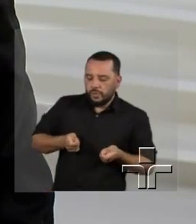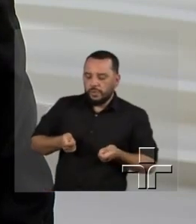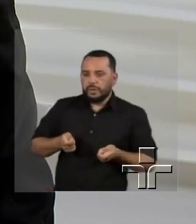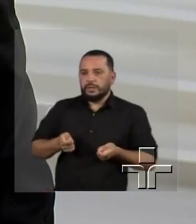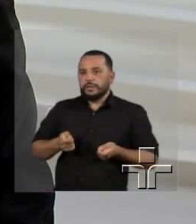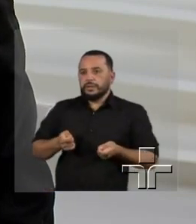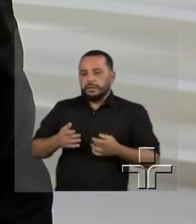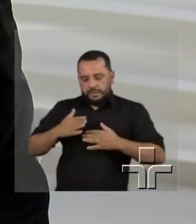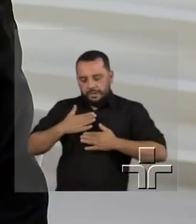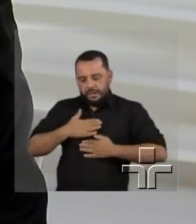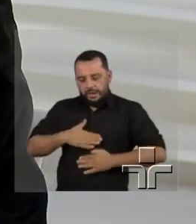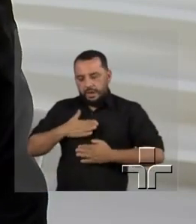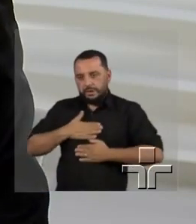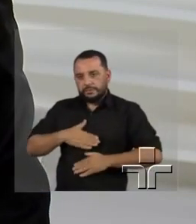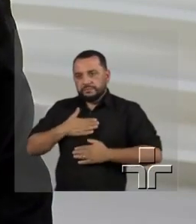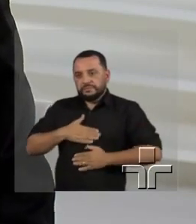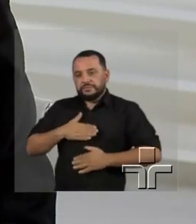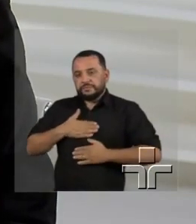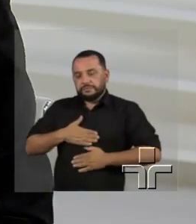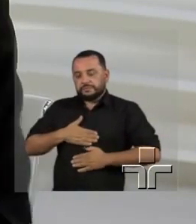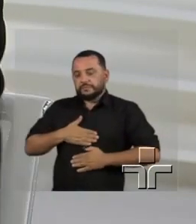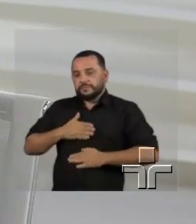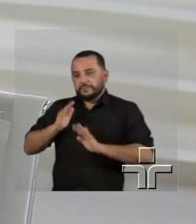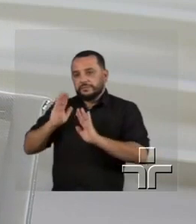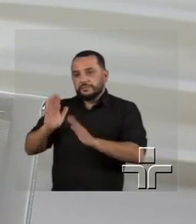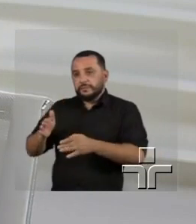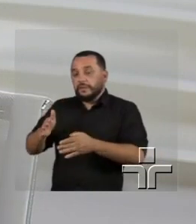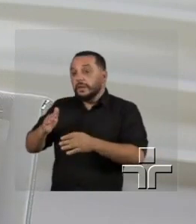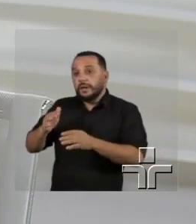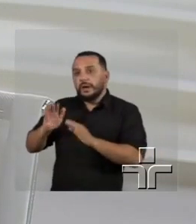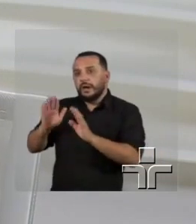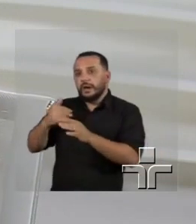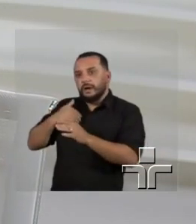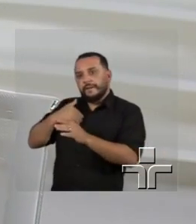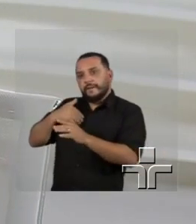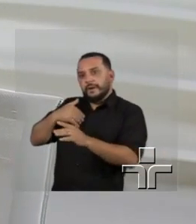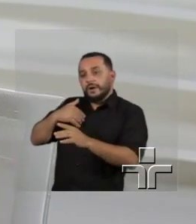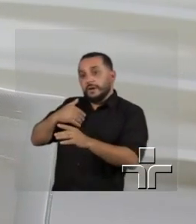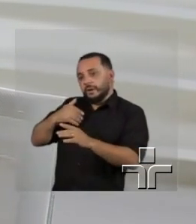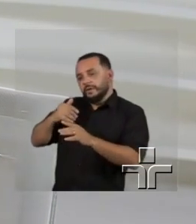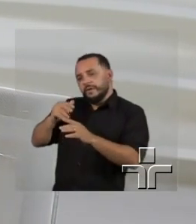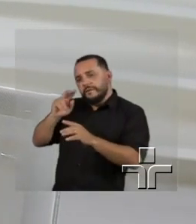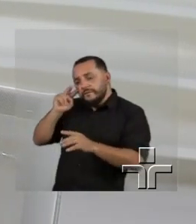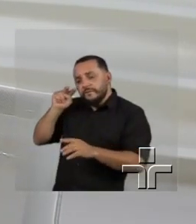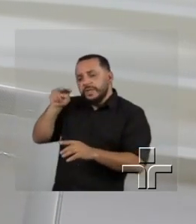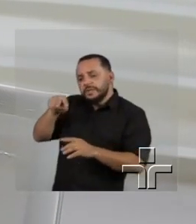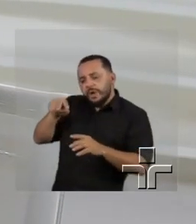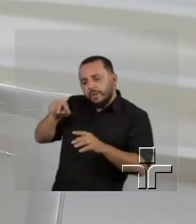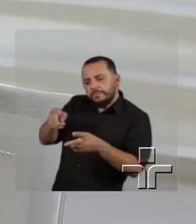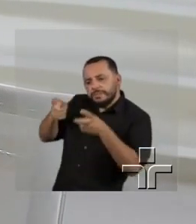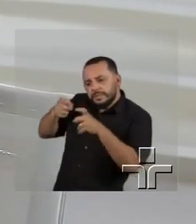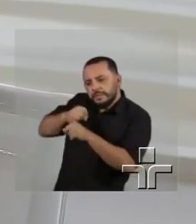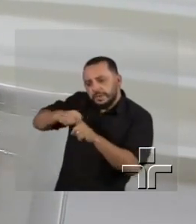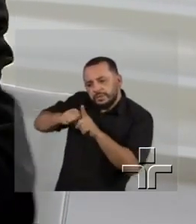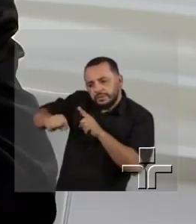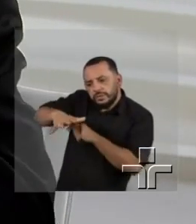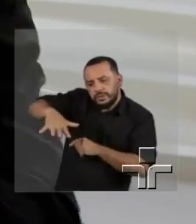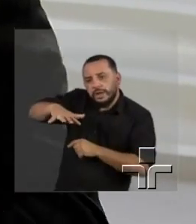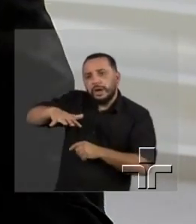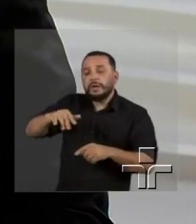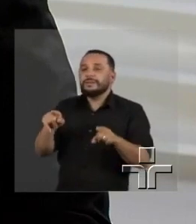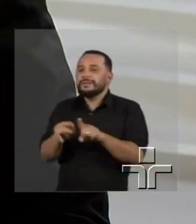poderes andarem mais, parar de fazer confusão dessa agenda dispersiva toda semana. Como é que o senhor...